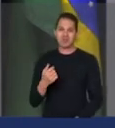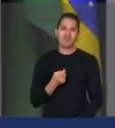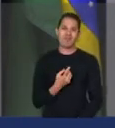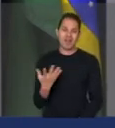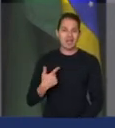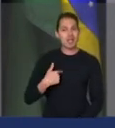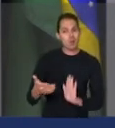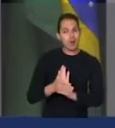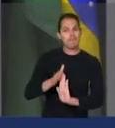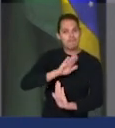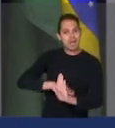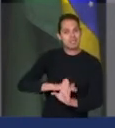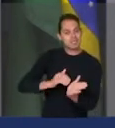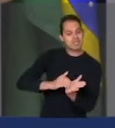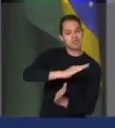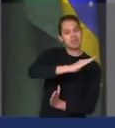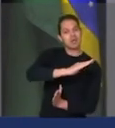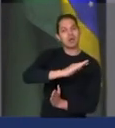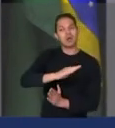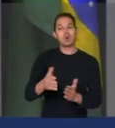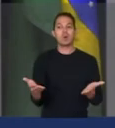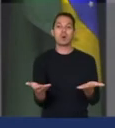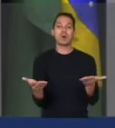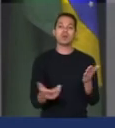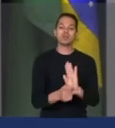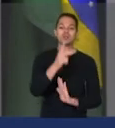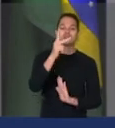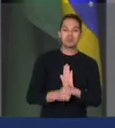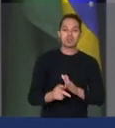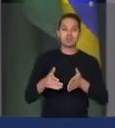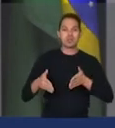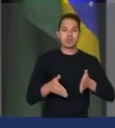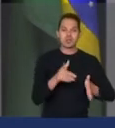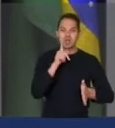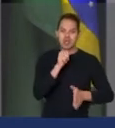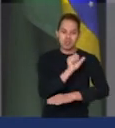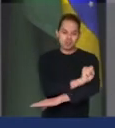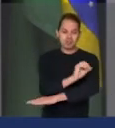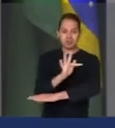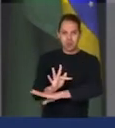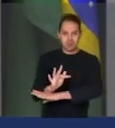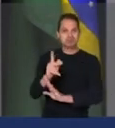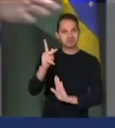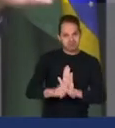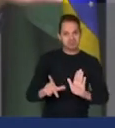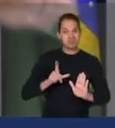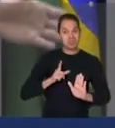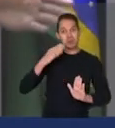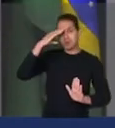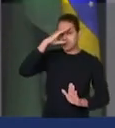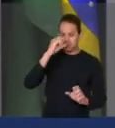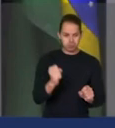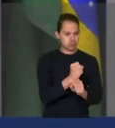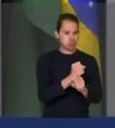ameacei me demitir 10 vezes. E hoje o projeto do São Francisco está aí. Está aí. Bolsonaro entregou o projeto